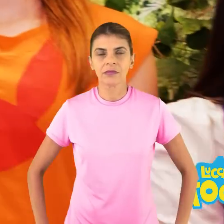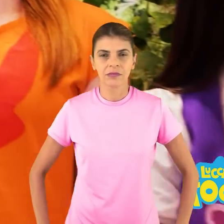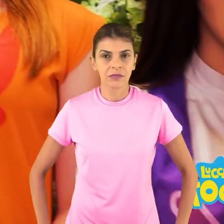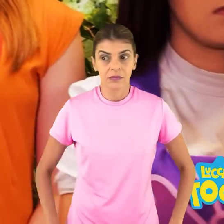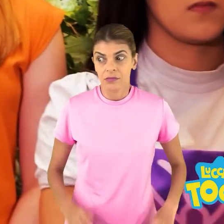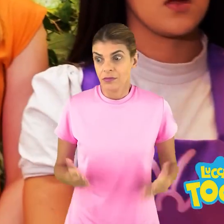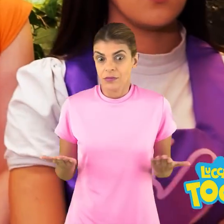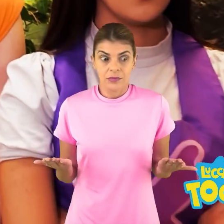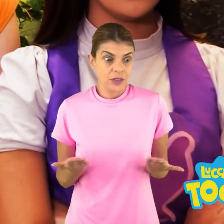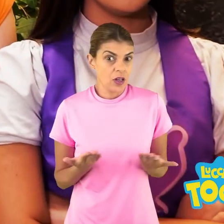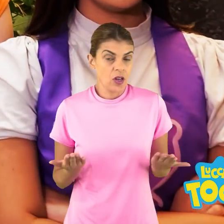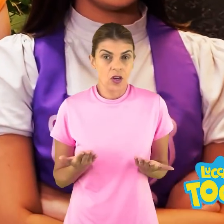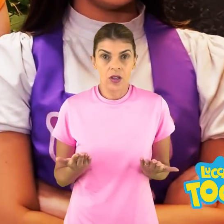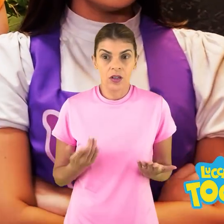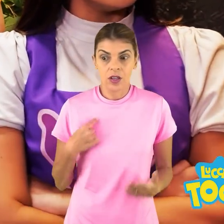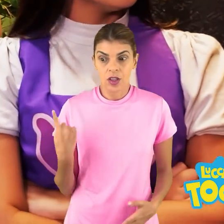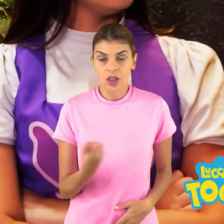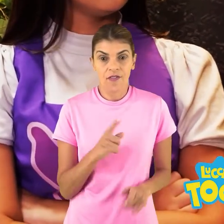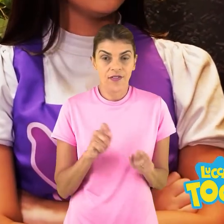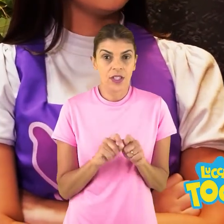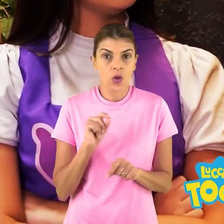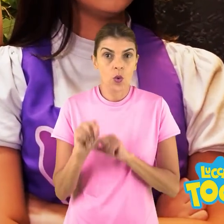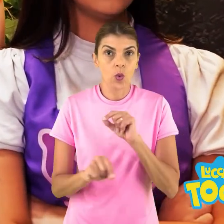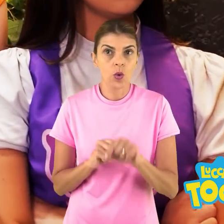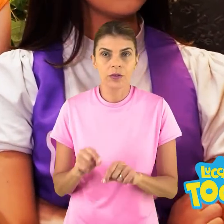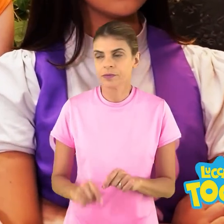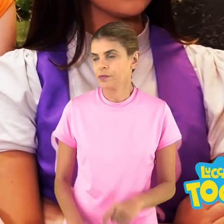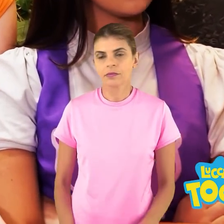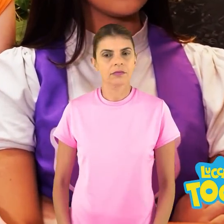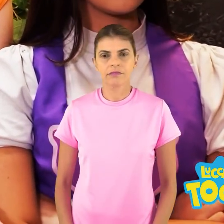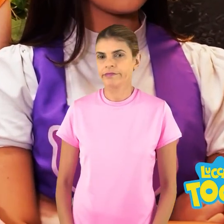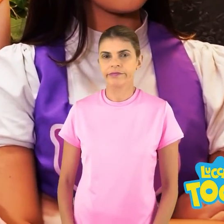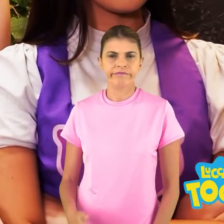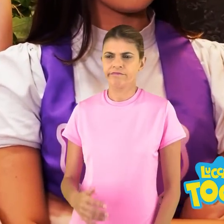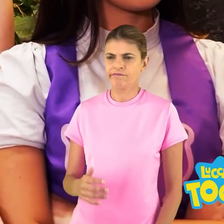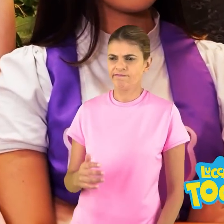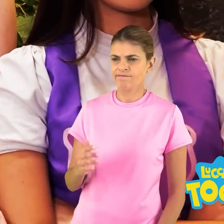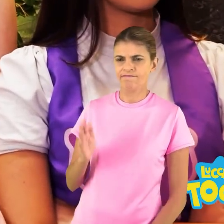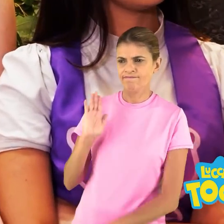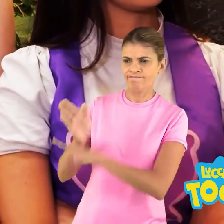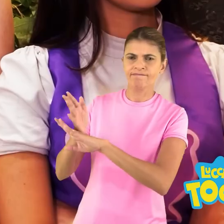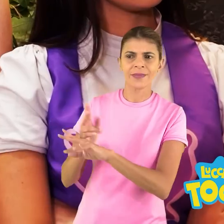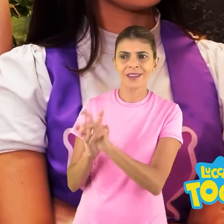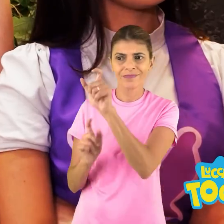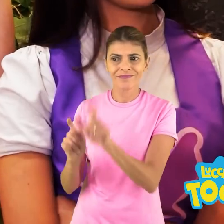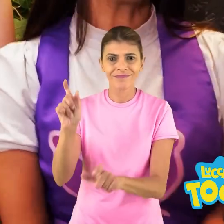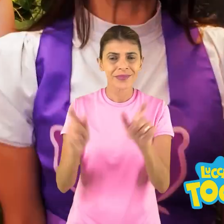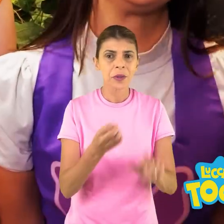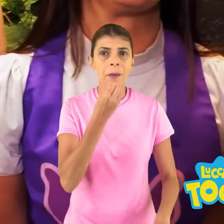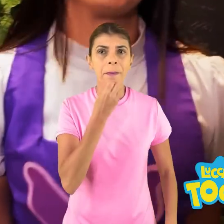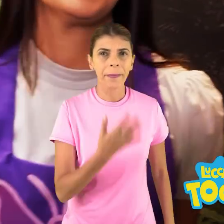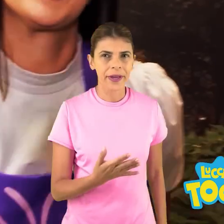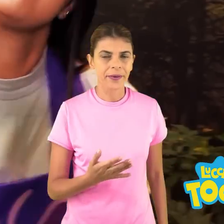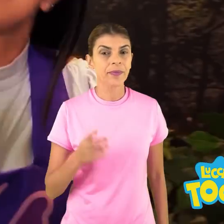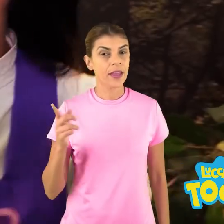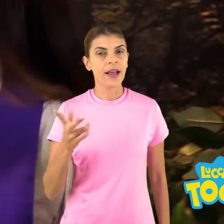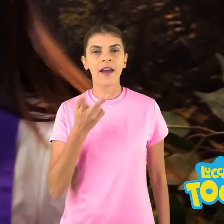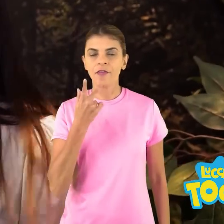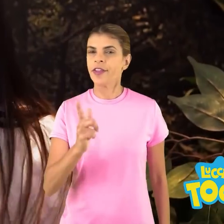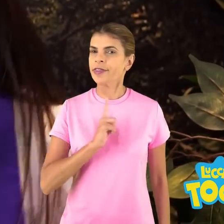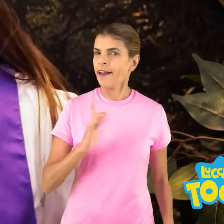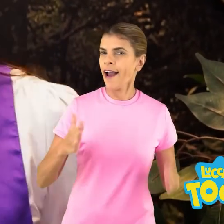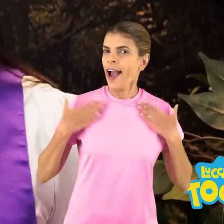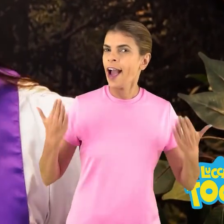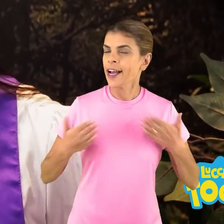E agora, Alice? O que vamos fazer? Não podemos bater neles. Eles são do bem nesse universo. Ela falou que tem